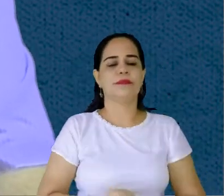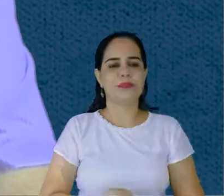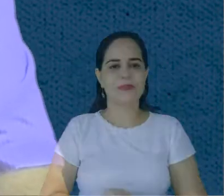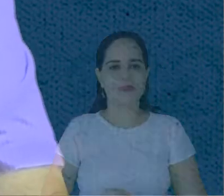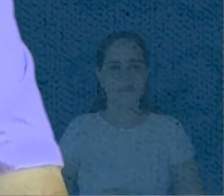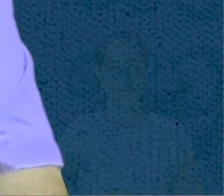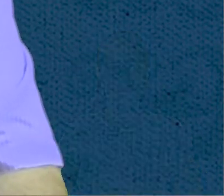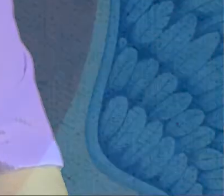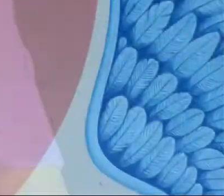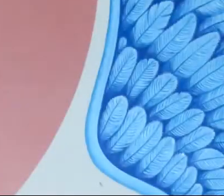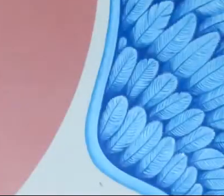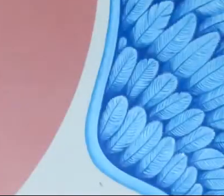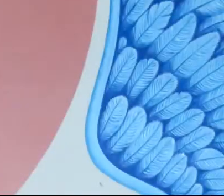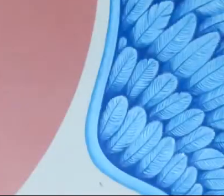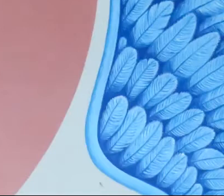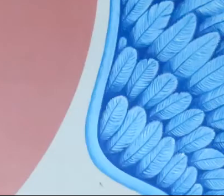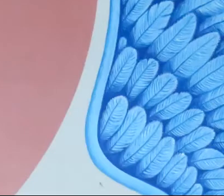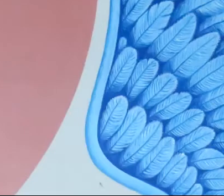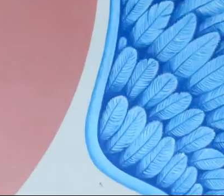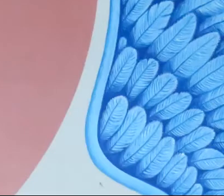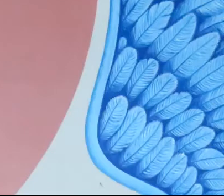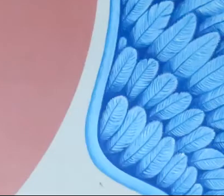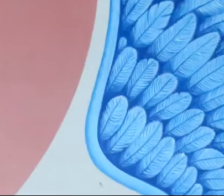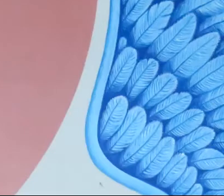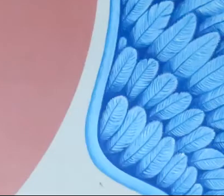importante diante de Deus.